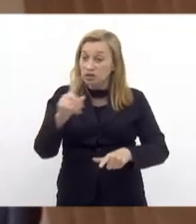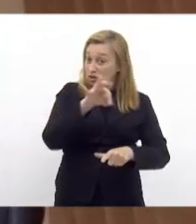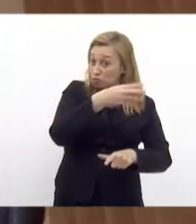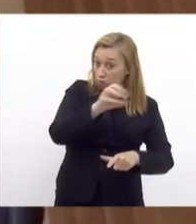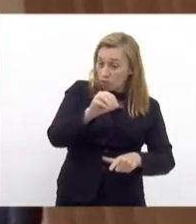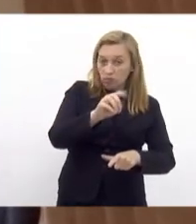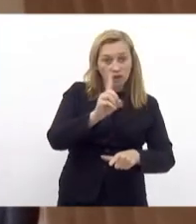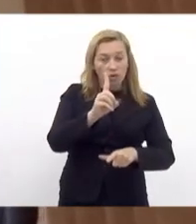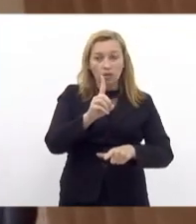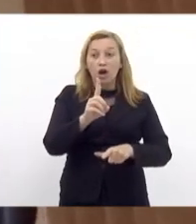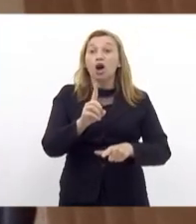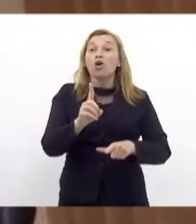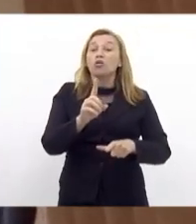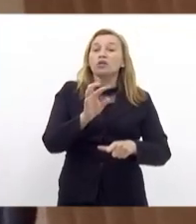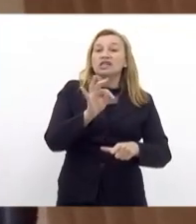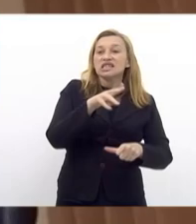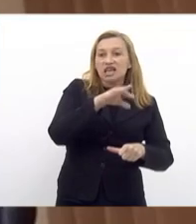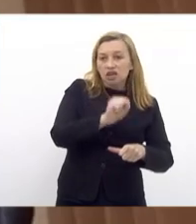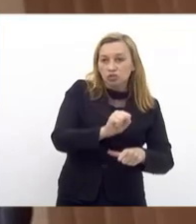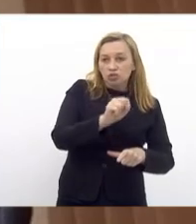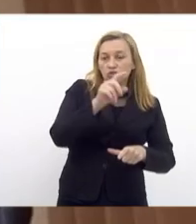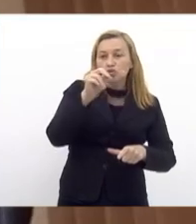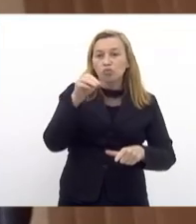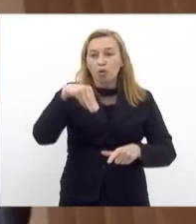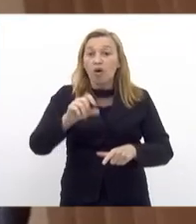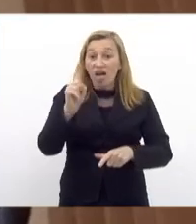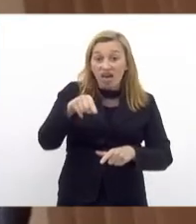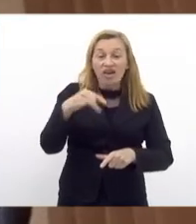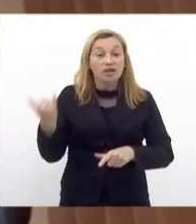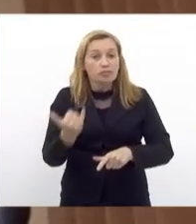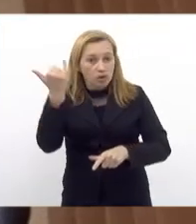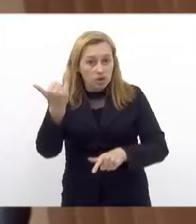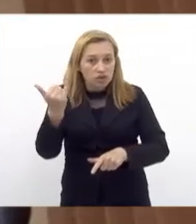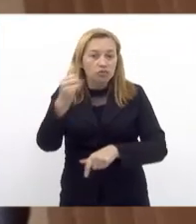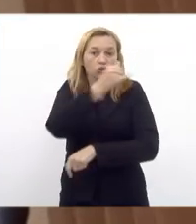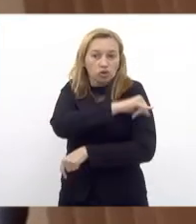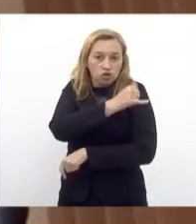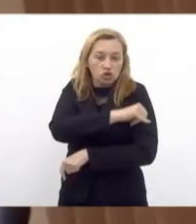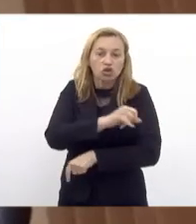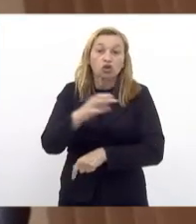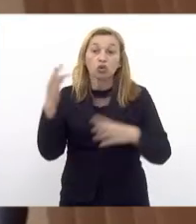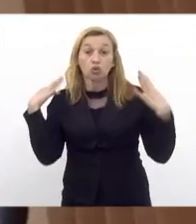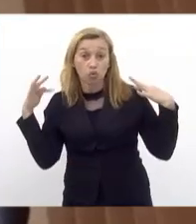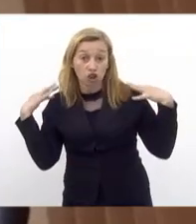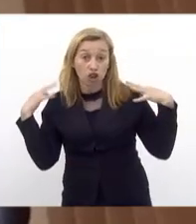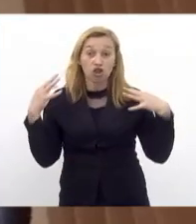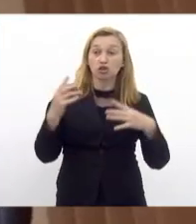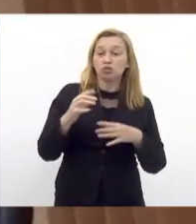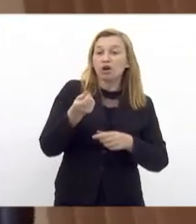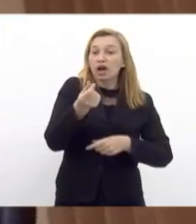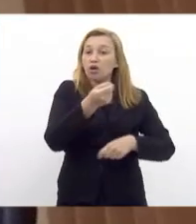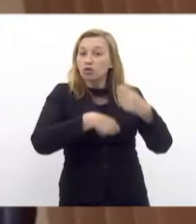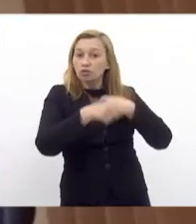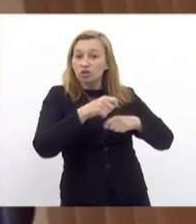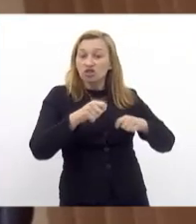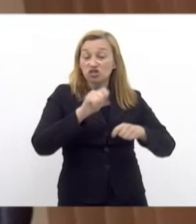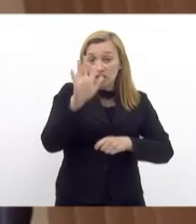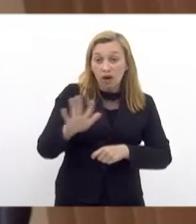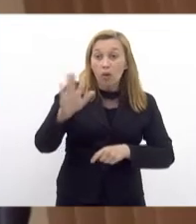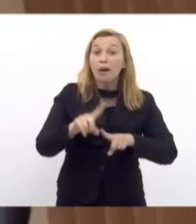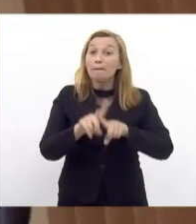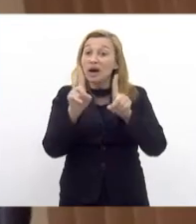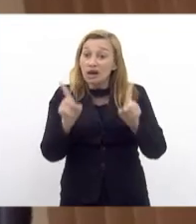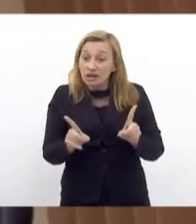encontrar o equilíbrio. O Santos Dumont é muito importante para o Rio de Janeiro, para o turismo e para a economia como um todo,